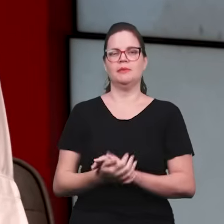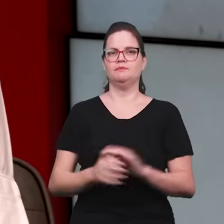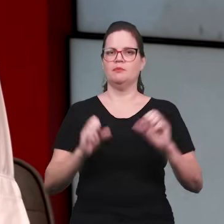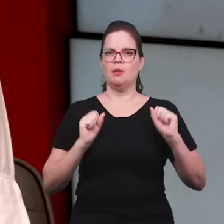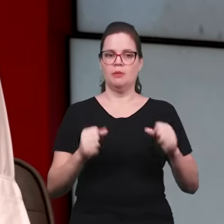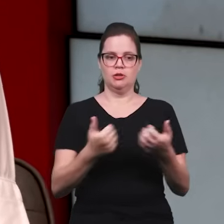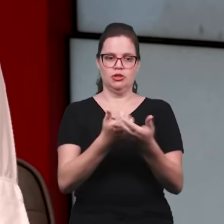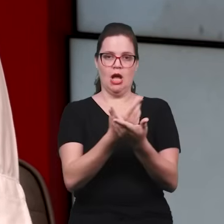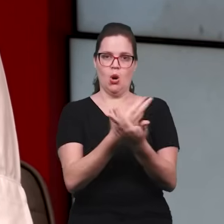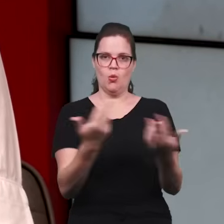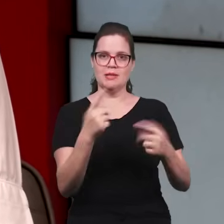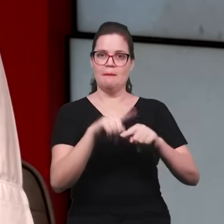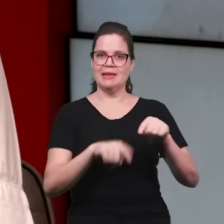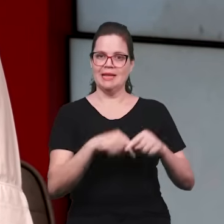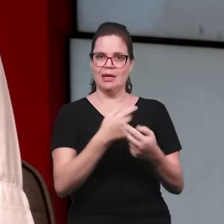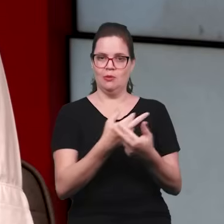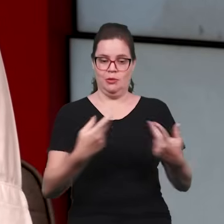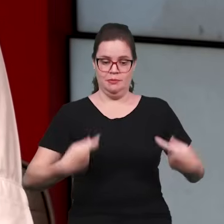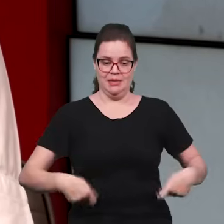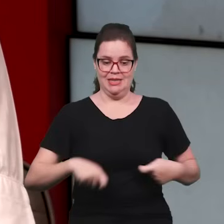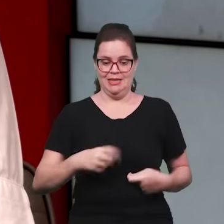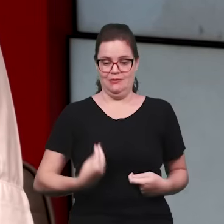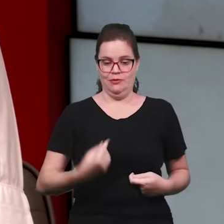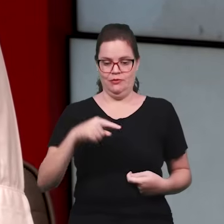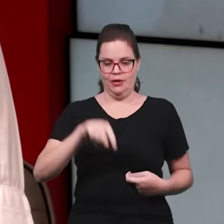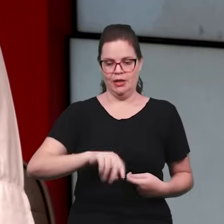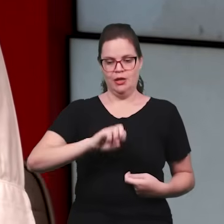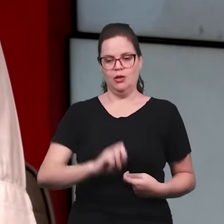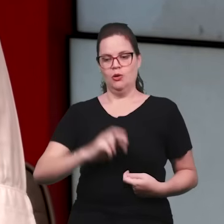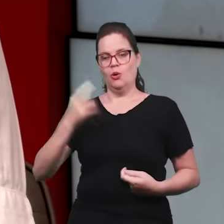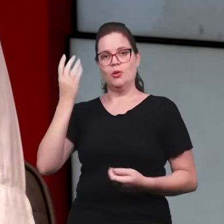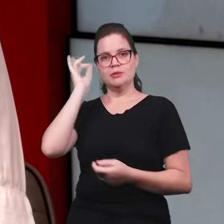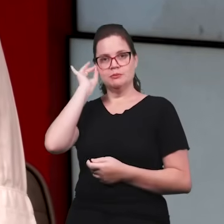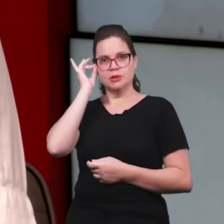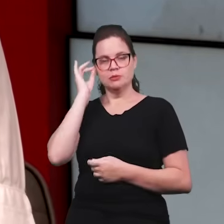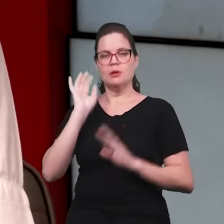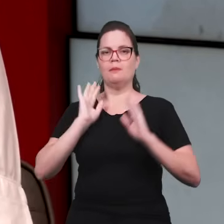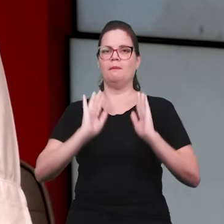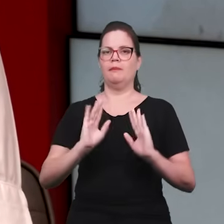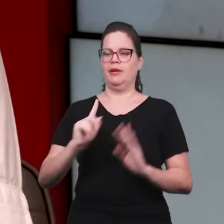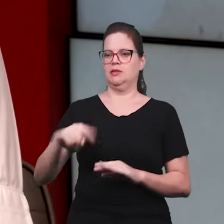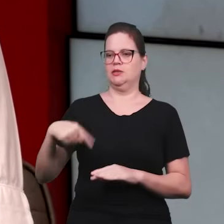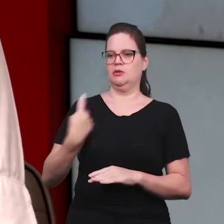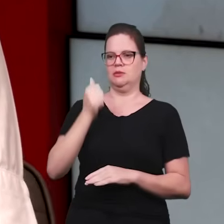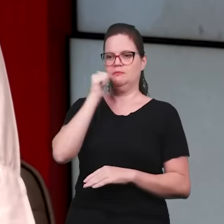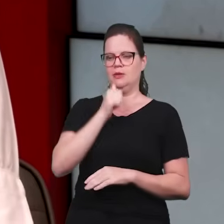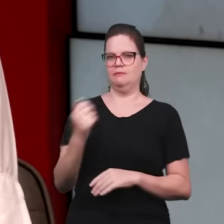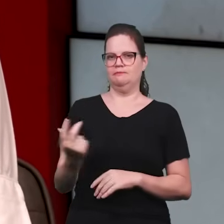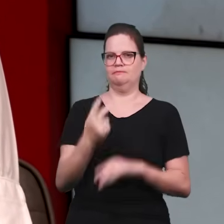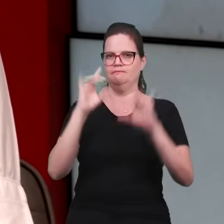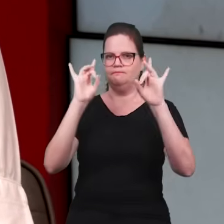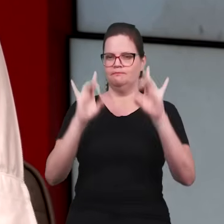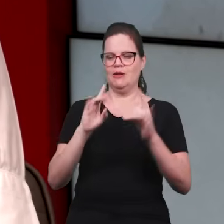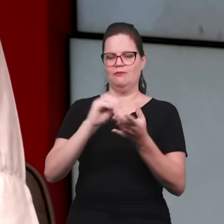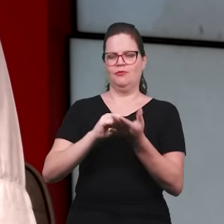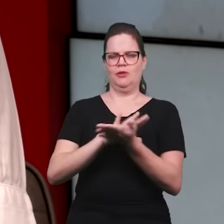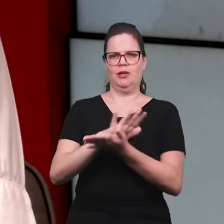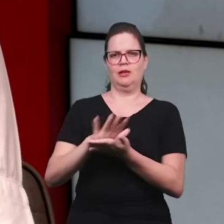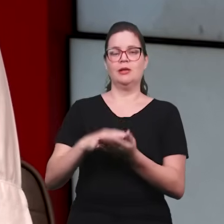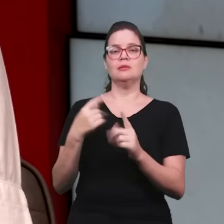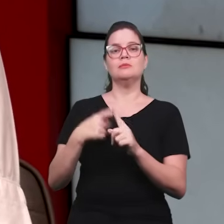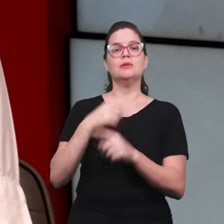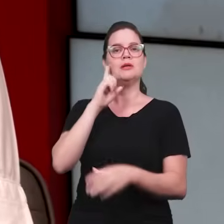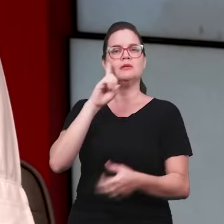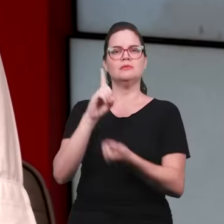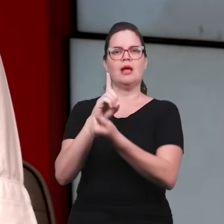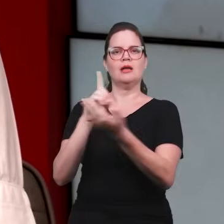ou espiritual, a mulher virtuosa, ela não tem falta de coisa alguma, porque o Senhor é o supridor, o Senhor é o